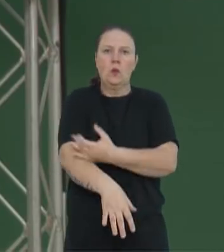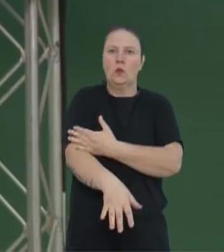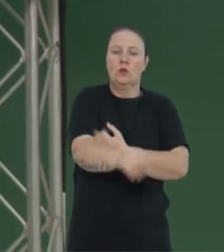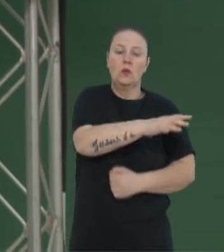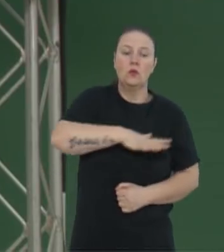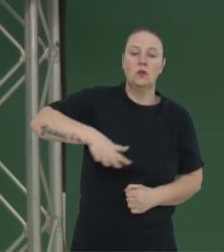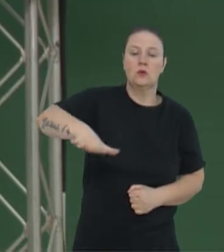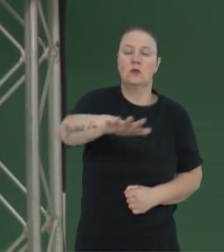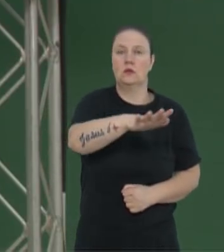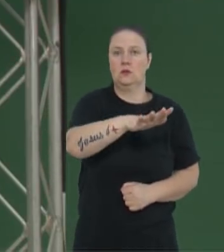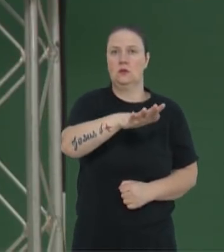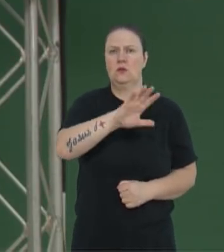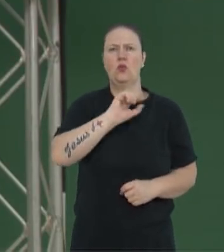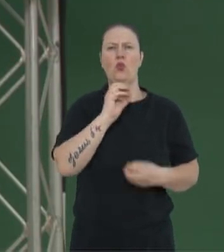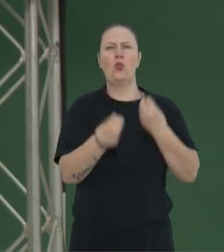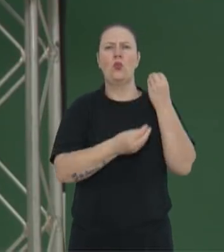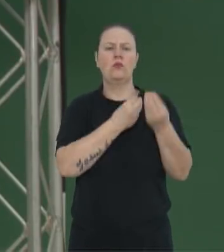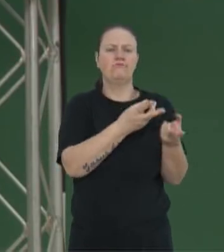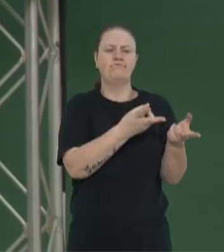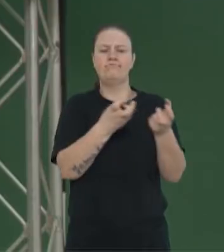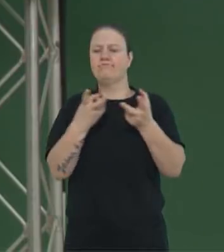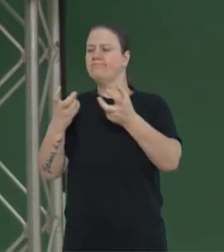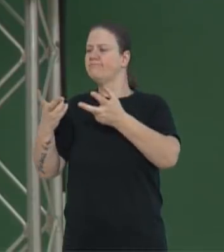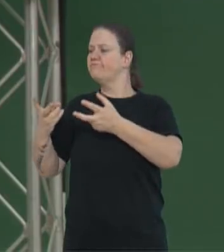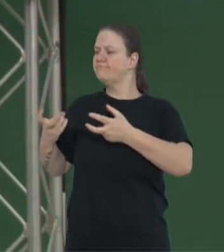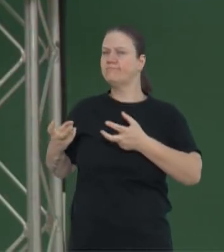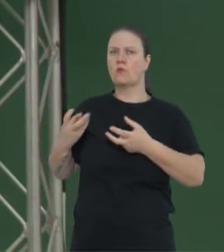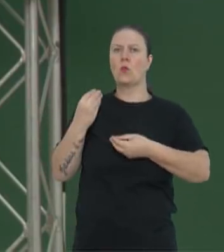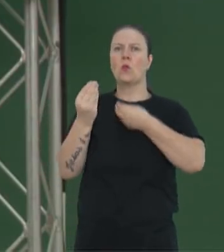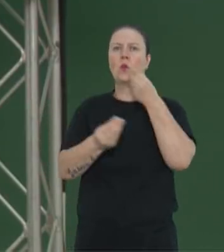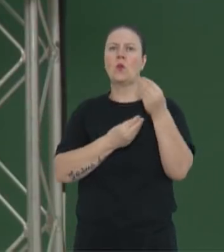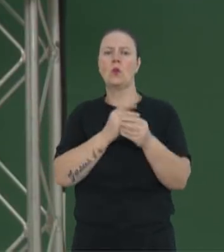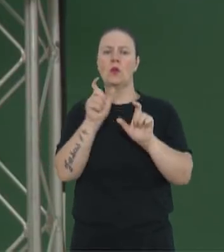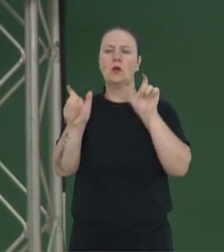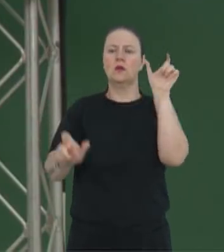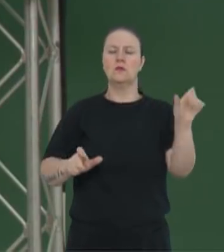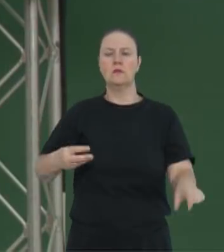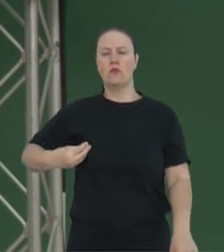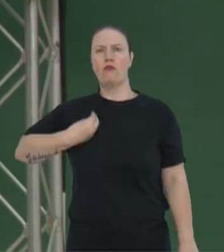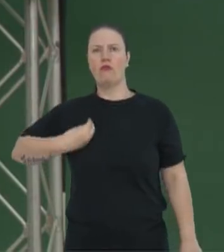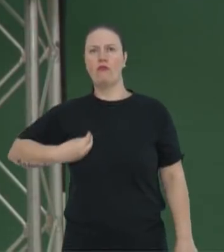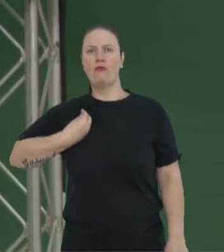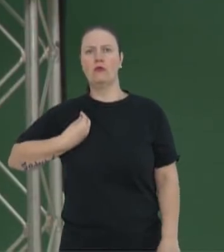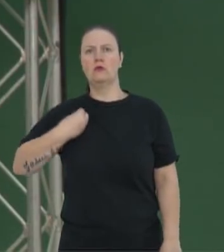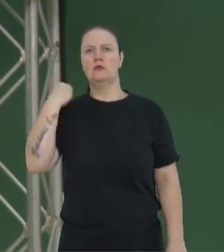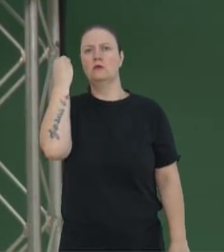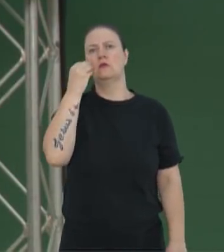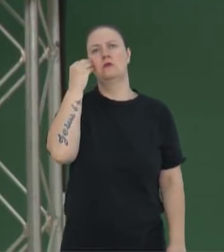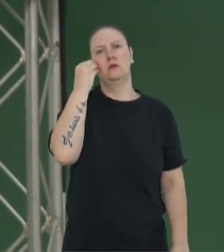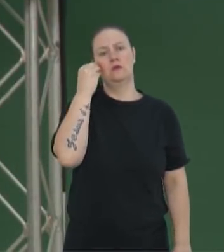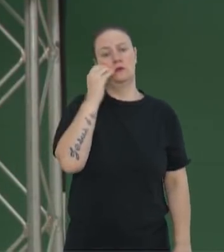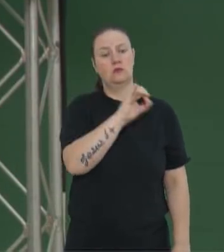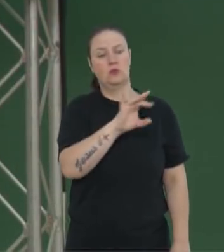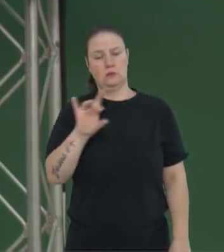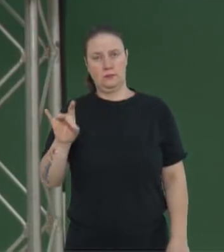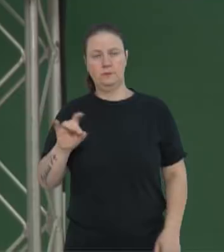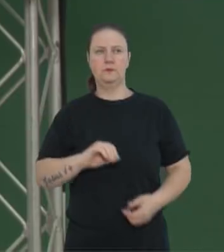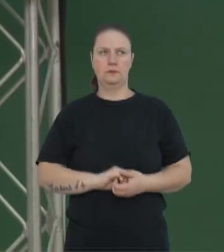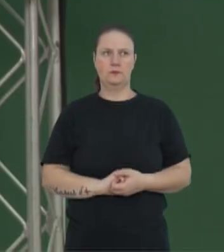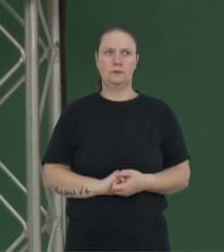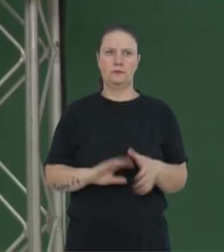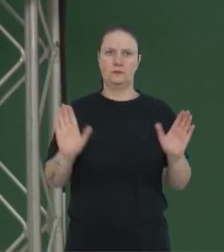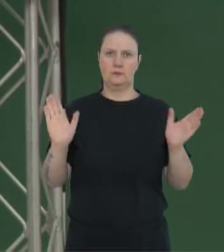Qual que era a sensação que ele tinha ao perceber a maneira como as pessoas vivenciavam aquele período. Vamos agora